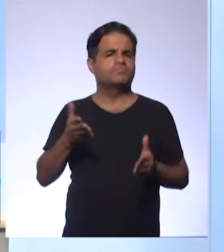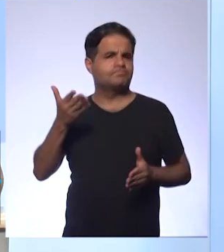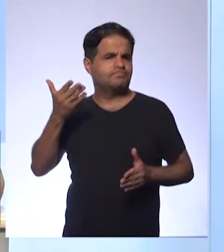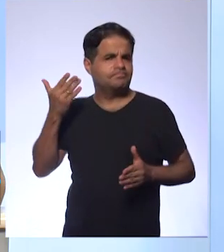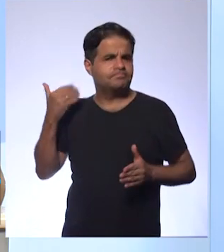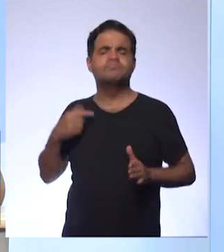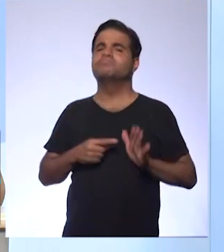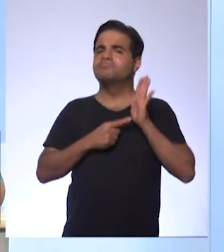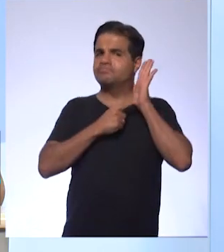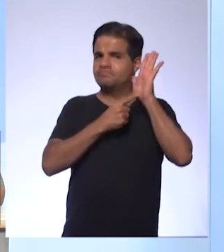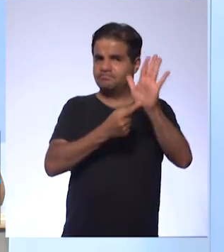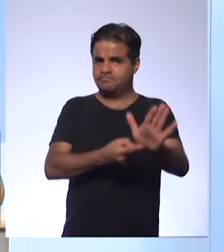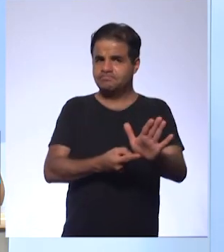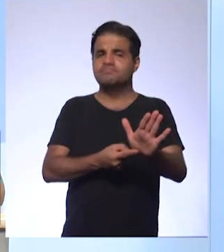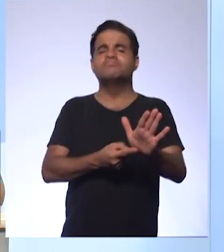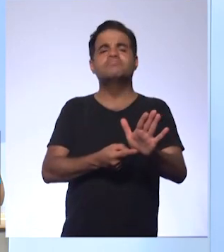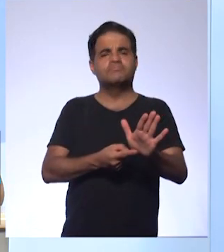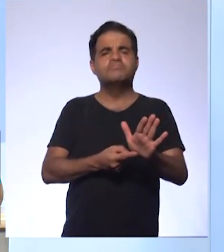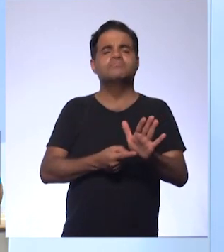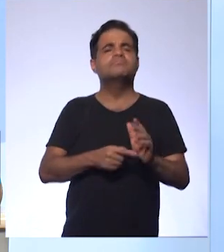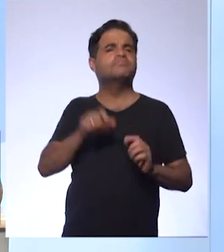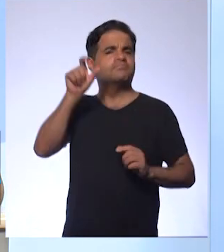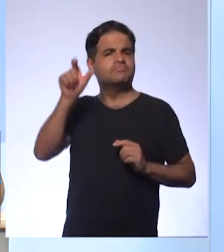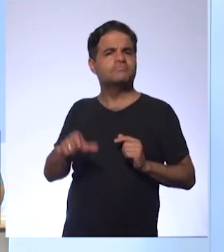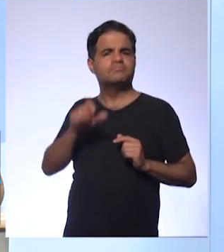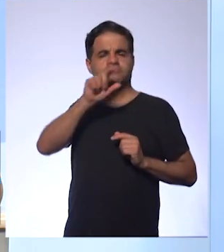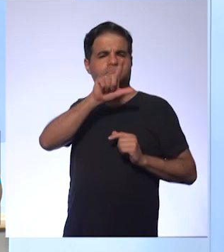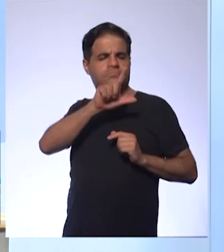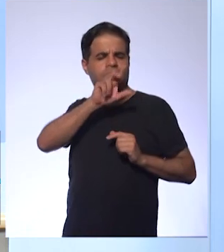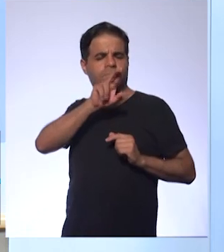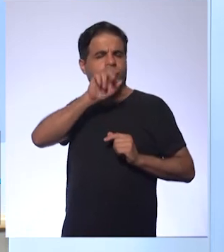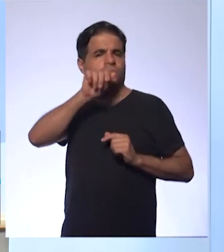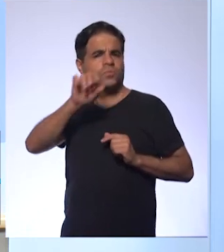foi destacado aqui pelo Lucas